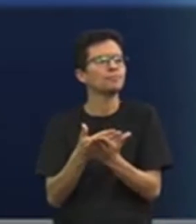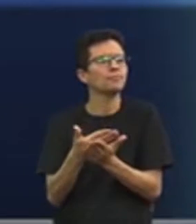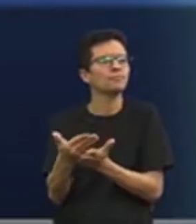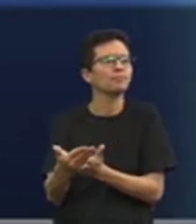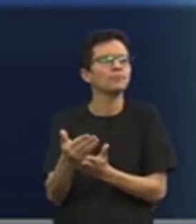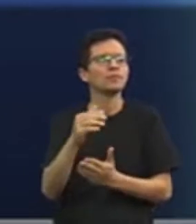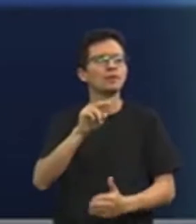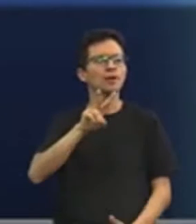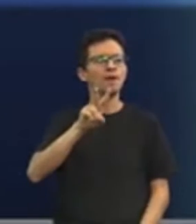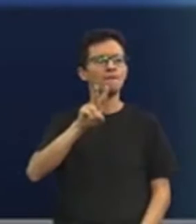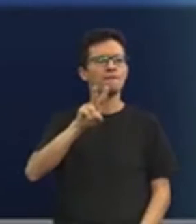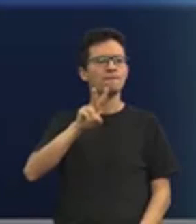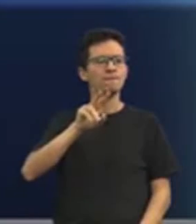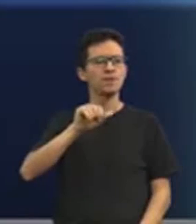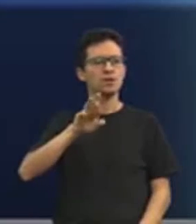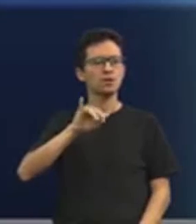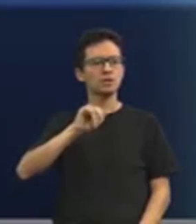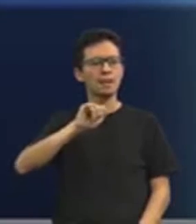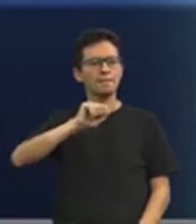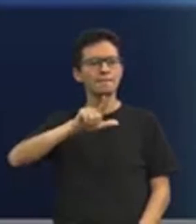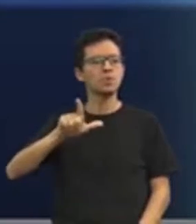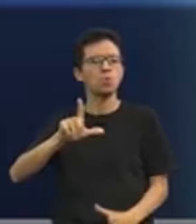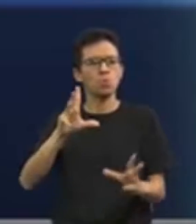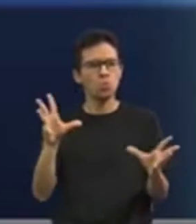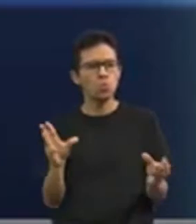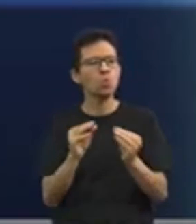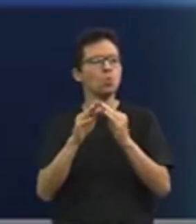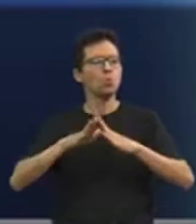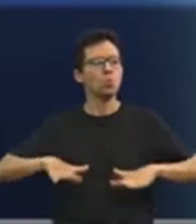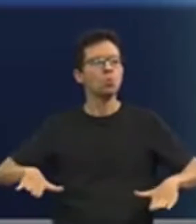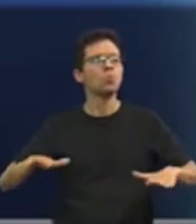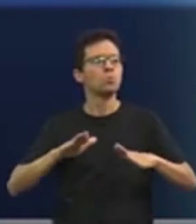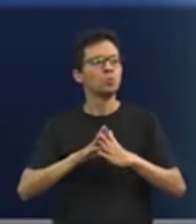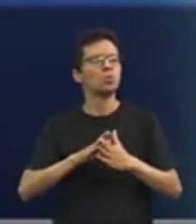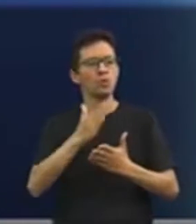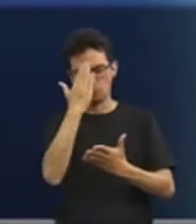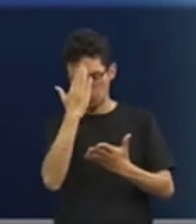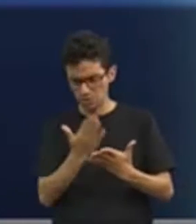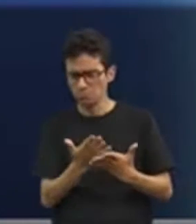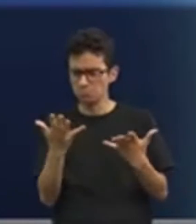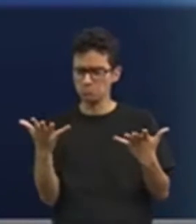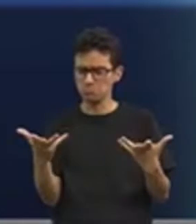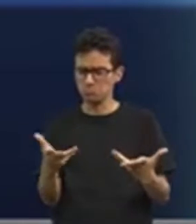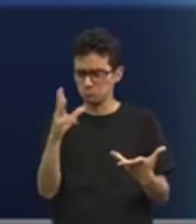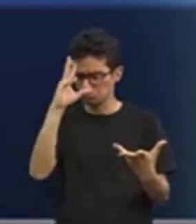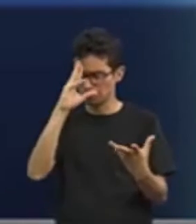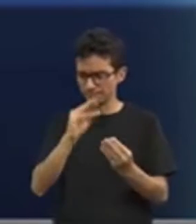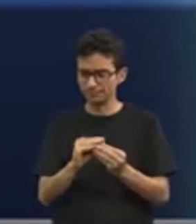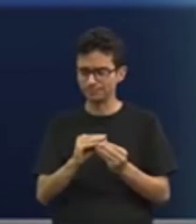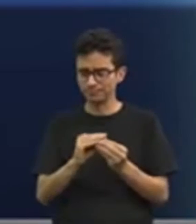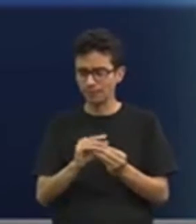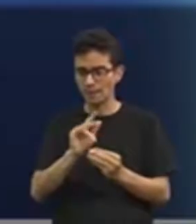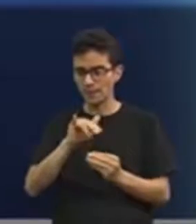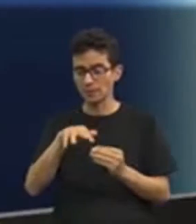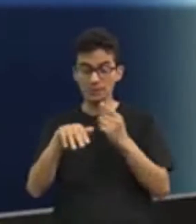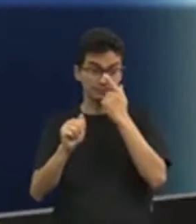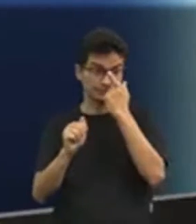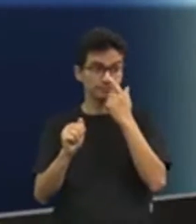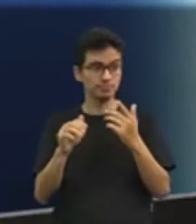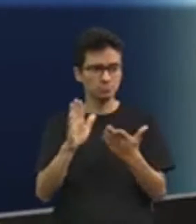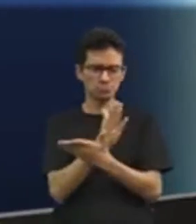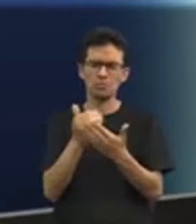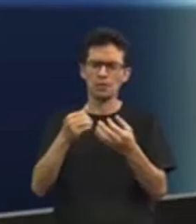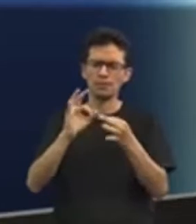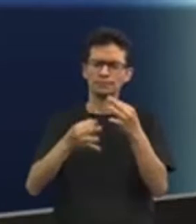que é o verocimio para encurtar tudo aquilo em que a confiança é presumida tá bom aí fala